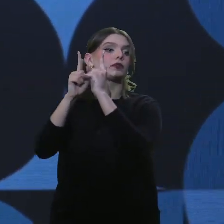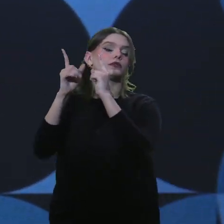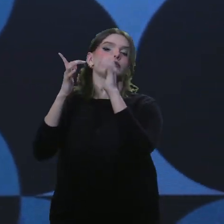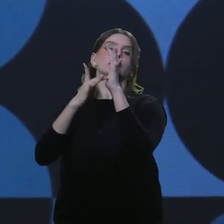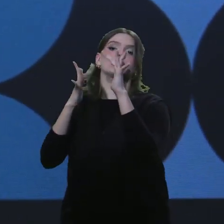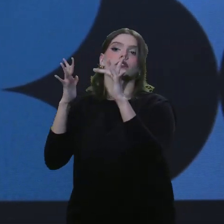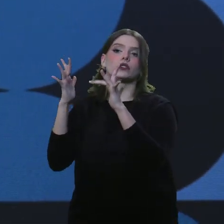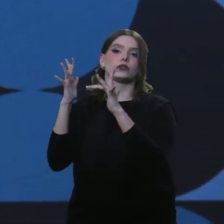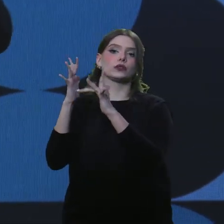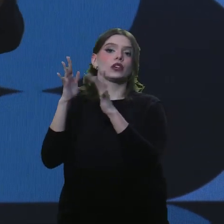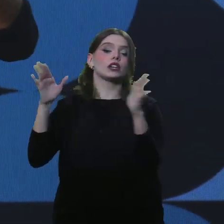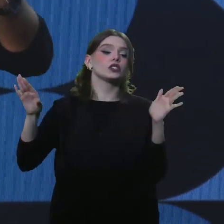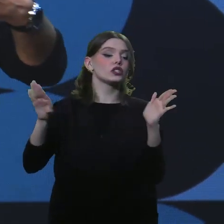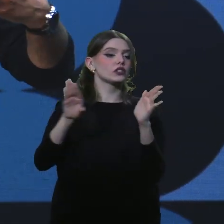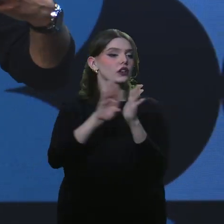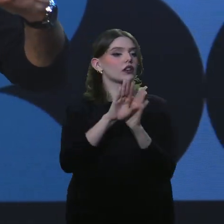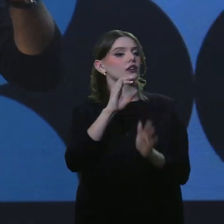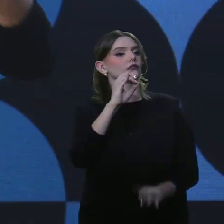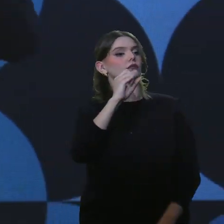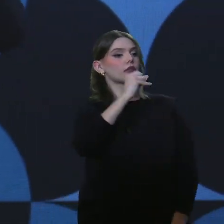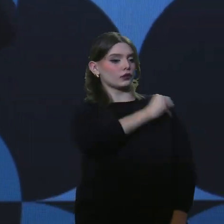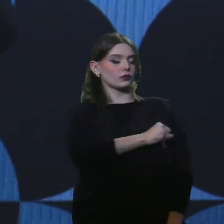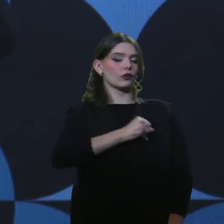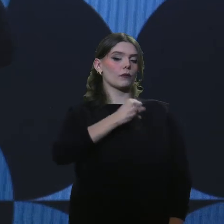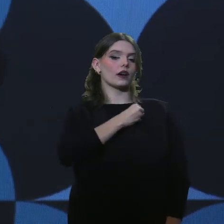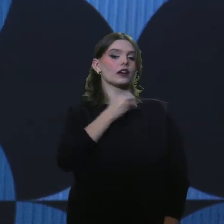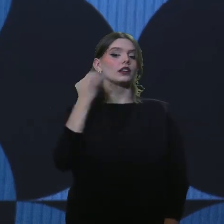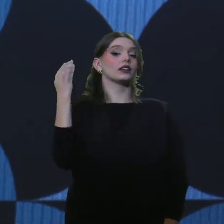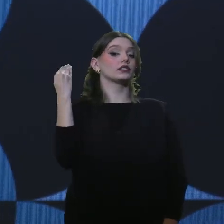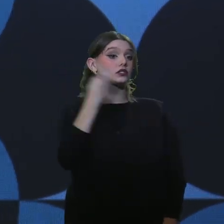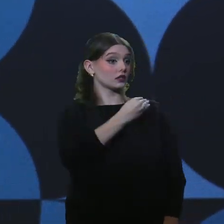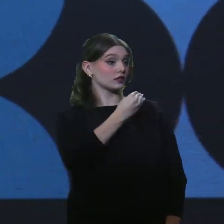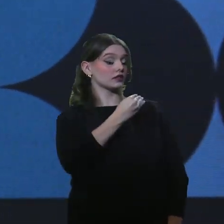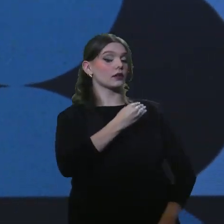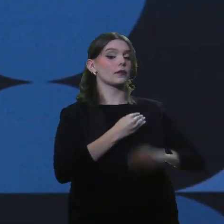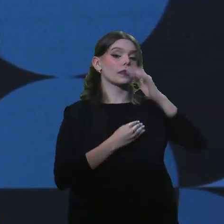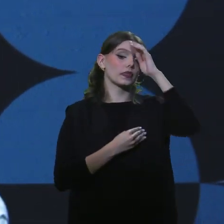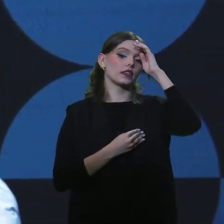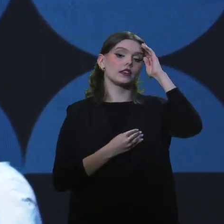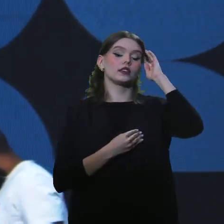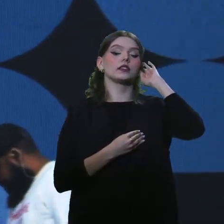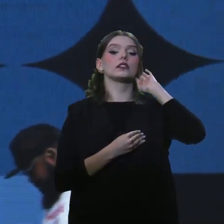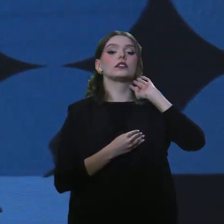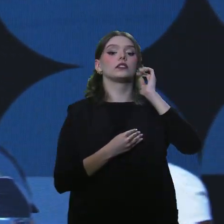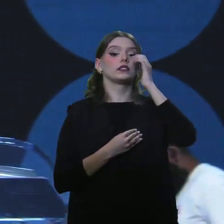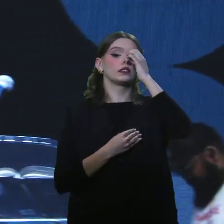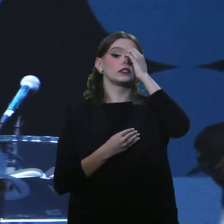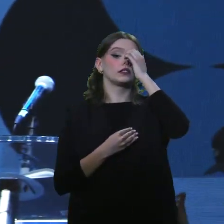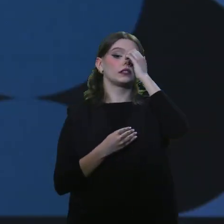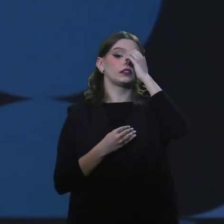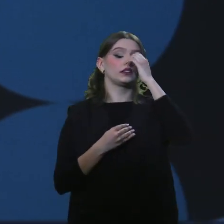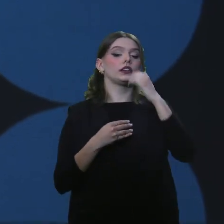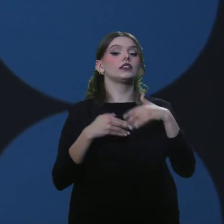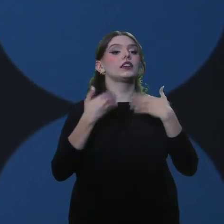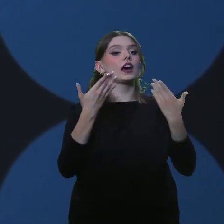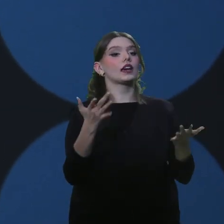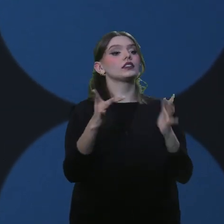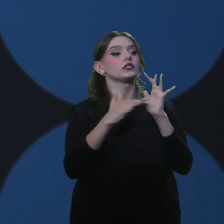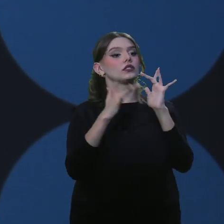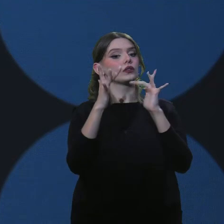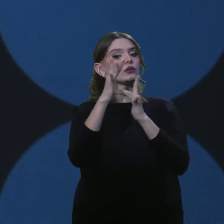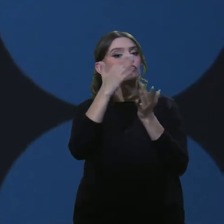Batista batiza Jesus lá no rio. E aí, depois disso, Jesus começa a batizar também do outro lado do